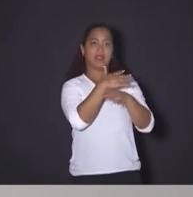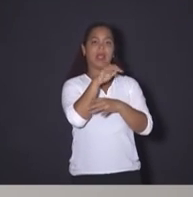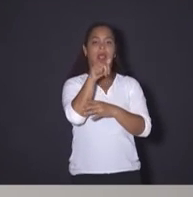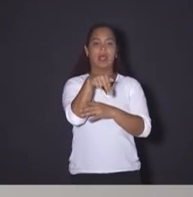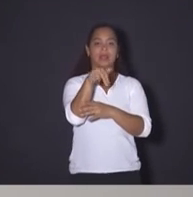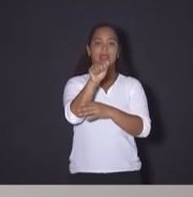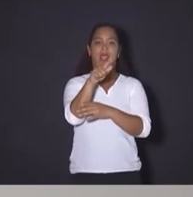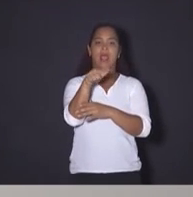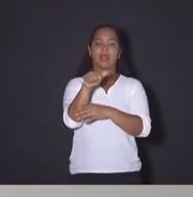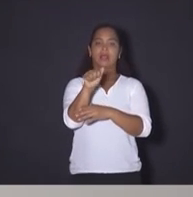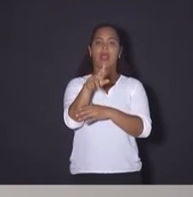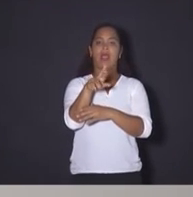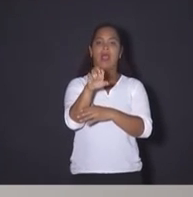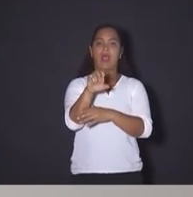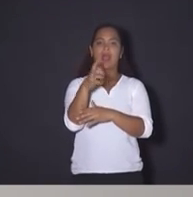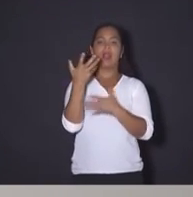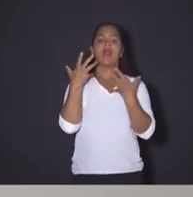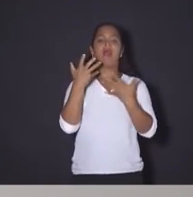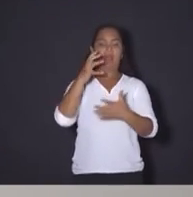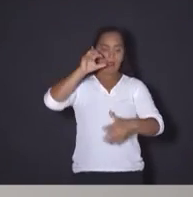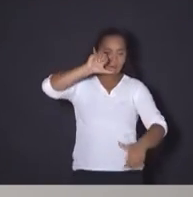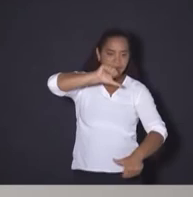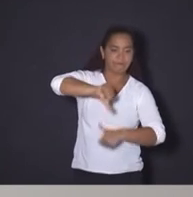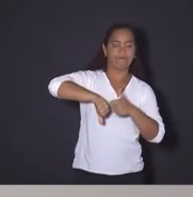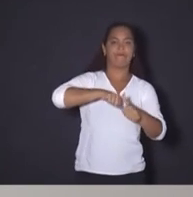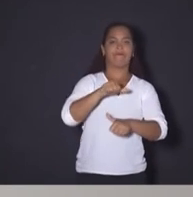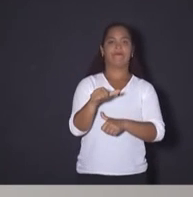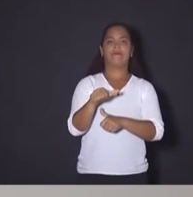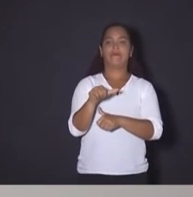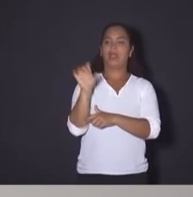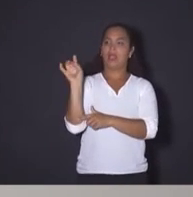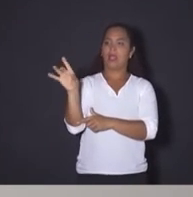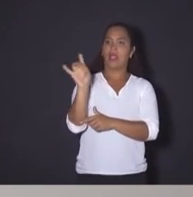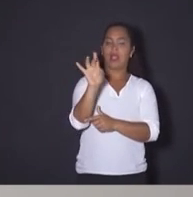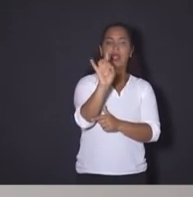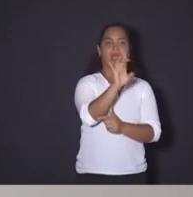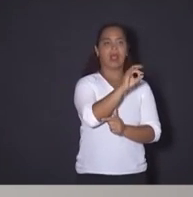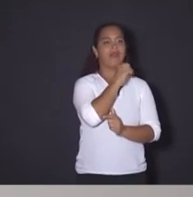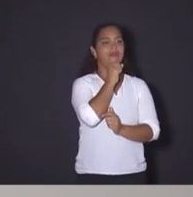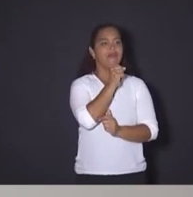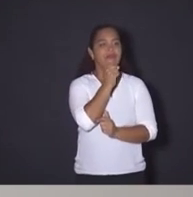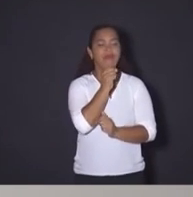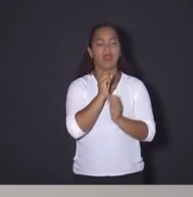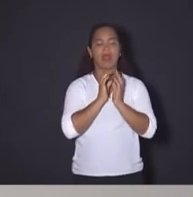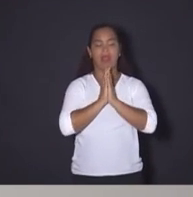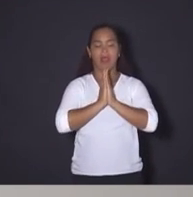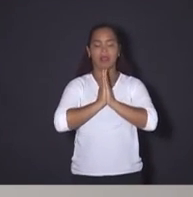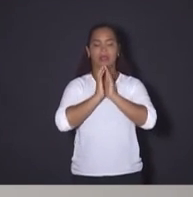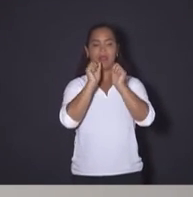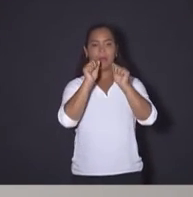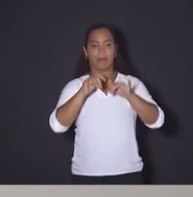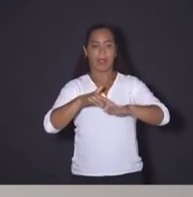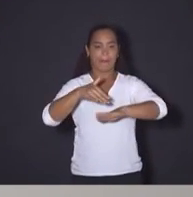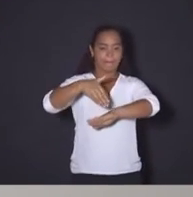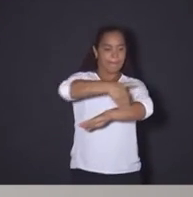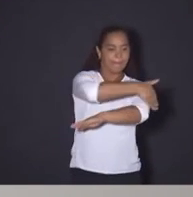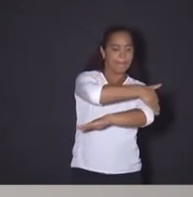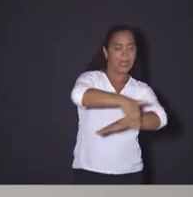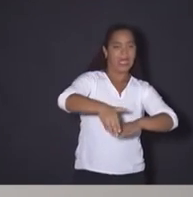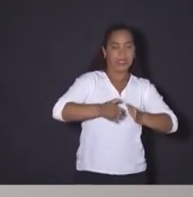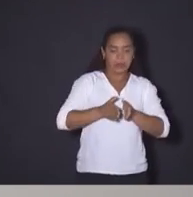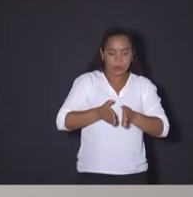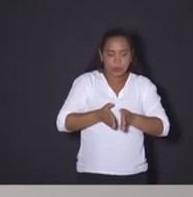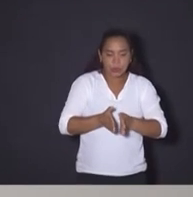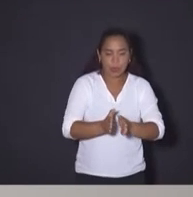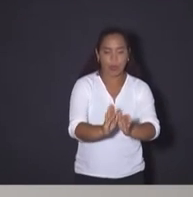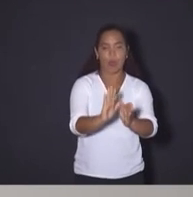pra dar virada cada velha que rezou por nós que quando a gente passa no beco que passa nossa esperança